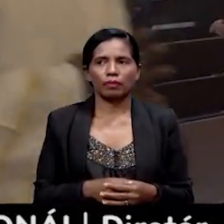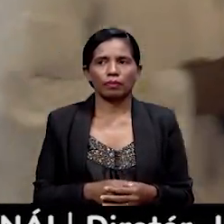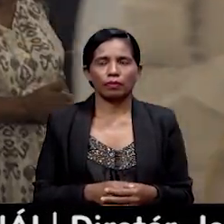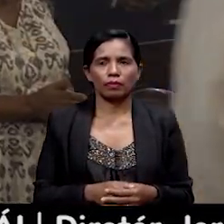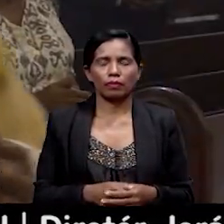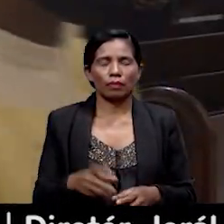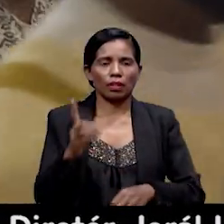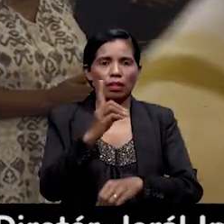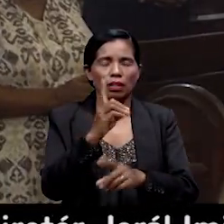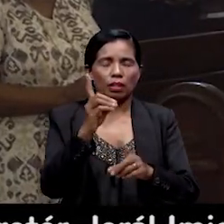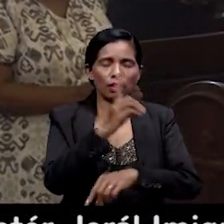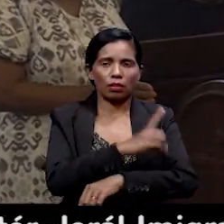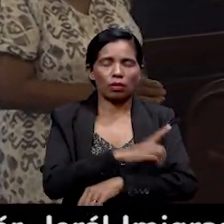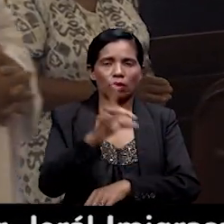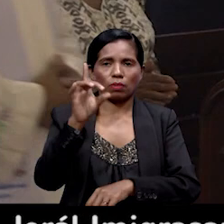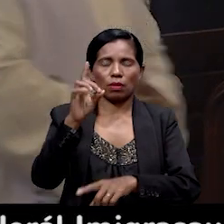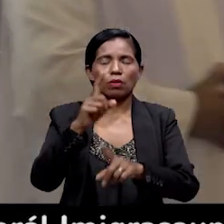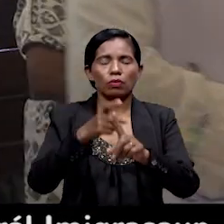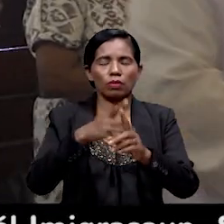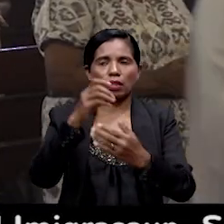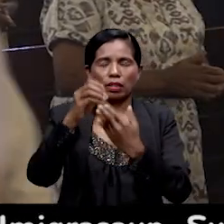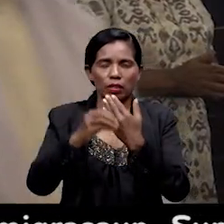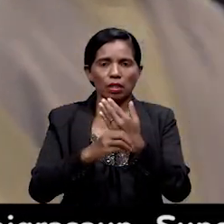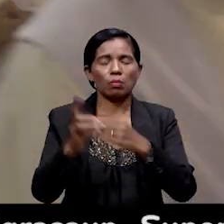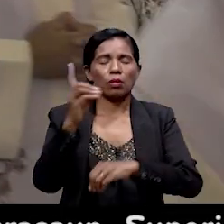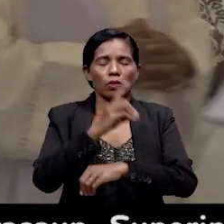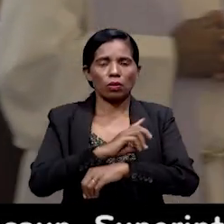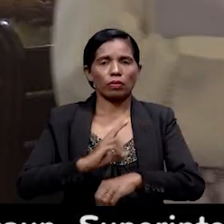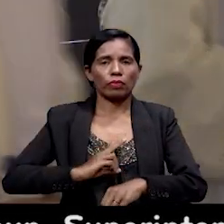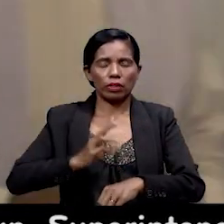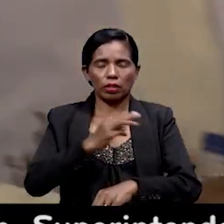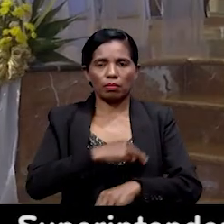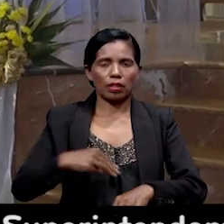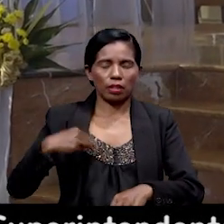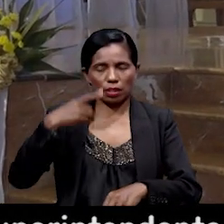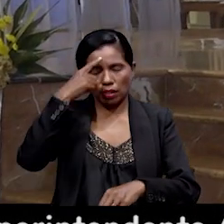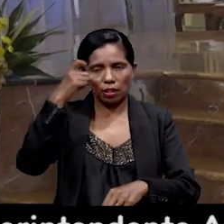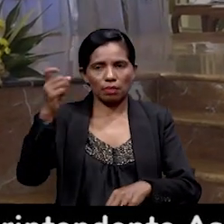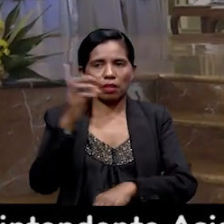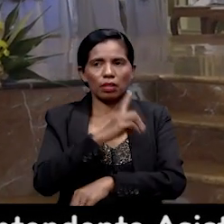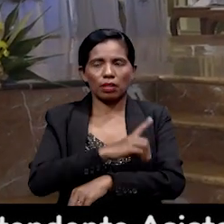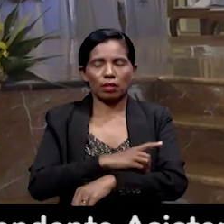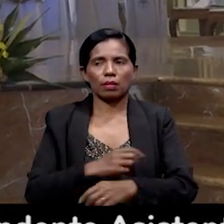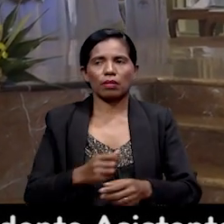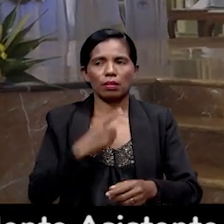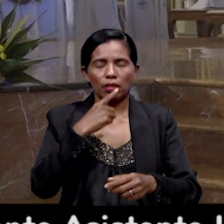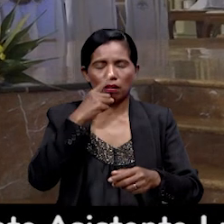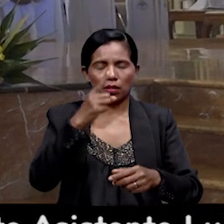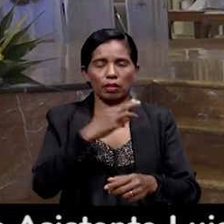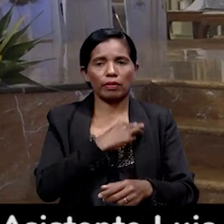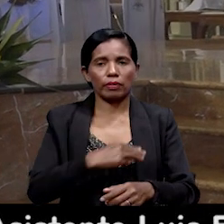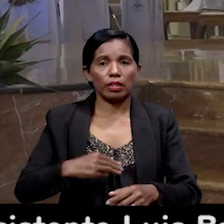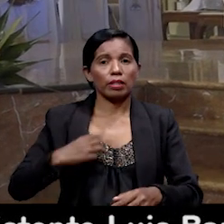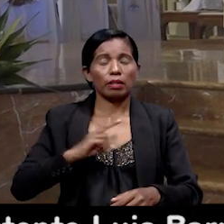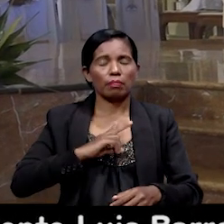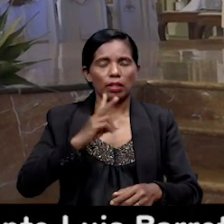Lorong walu fulan dezembro mudar lorong Nossa Senhora Imaculada da Conceição tamba ia lorong ne Santa Sé di Siri Dogma Imaculada